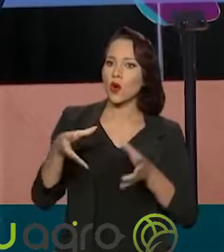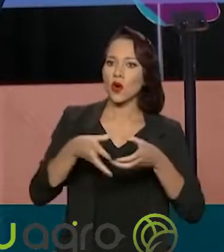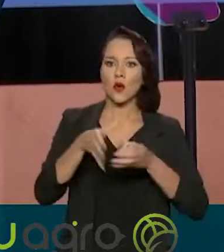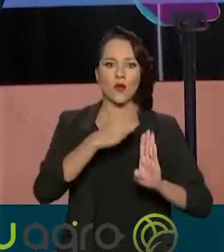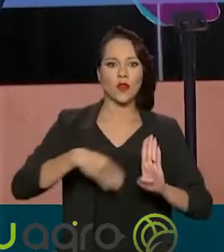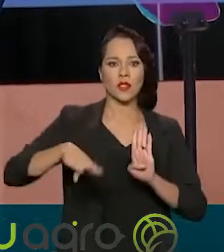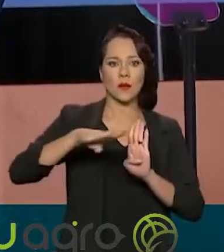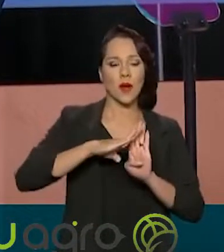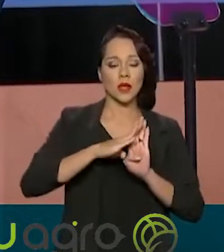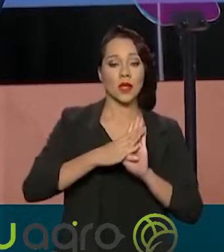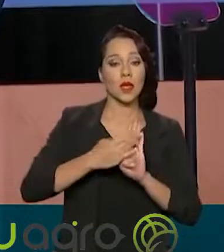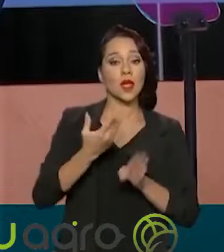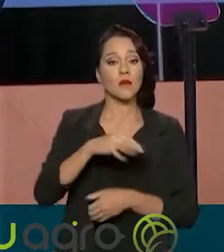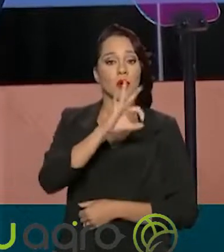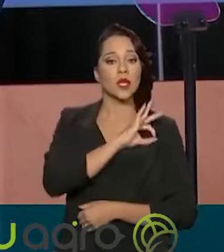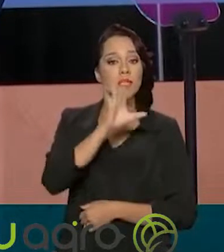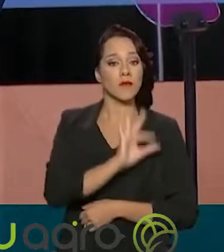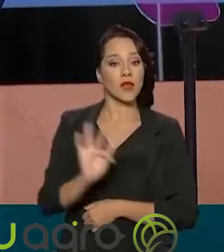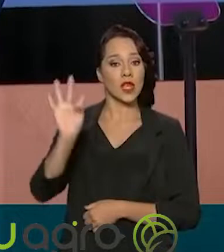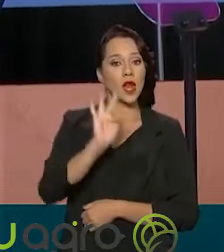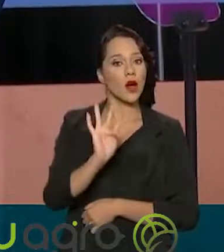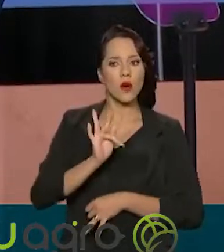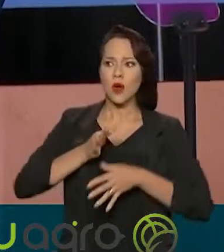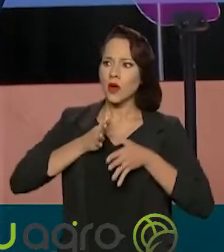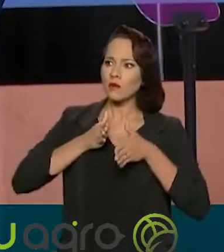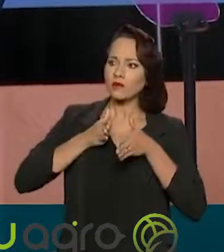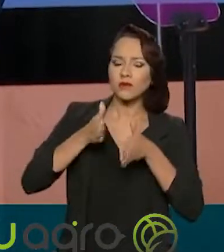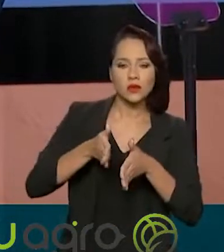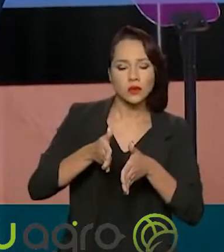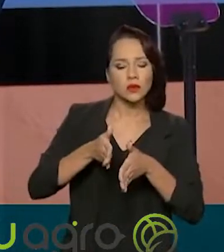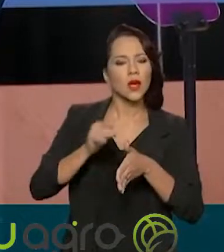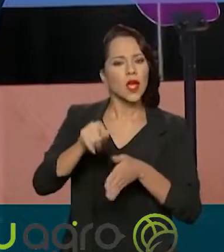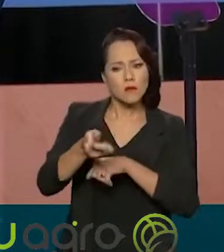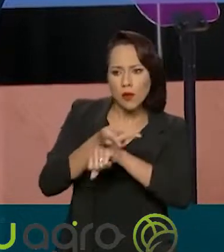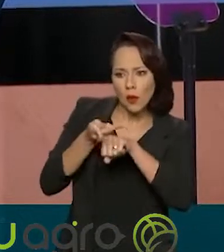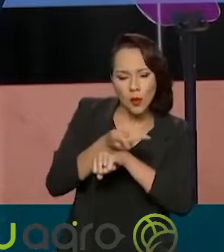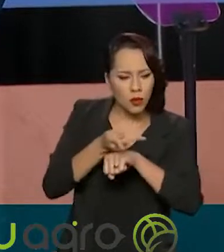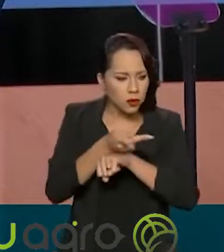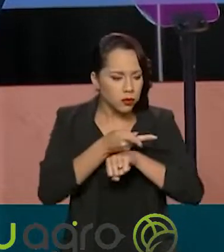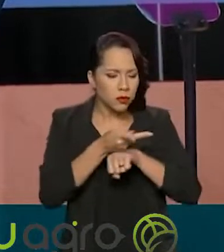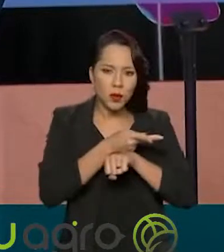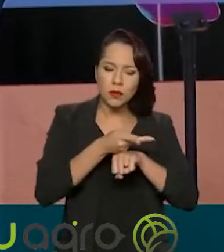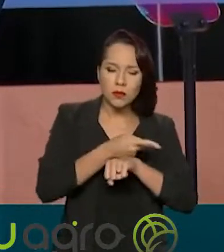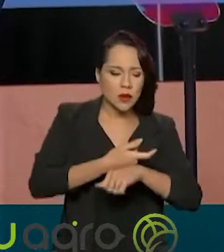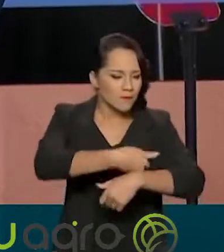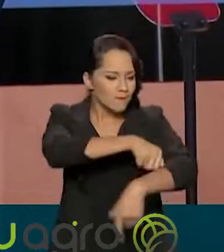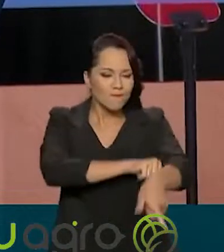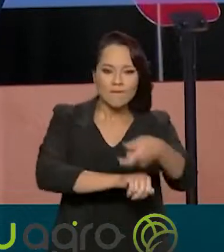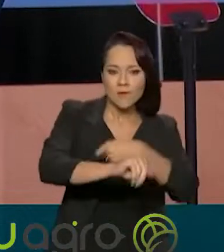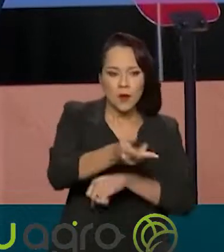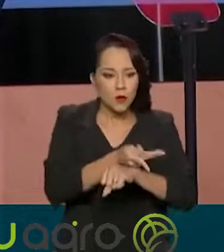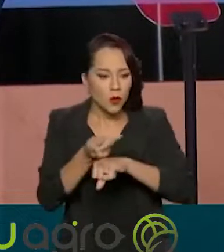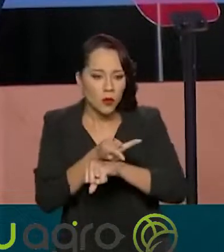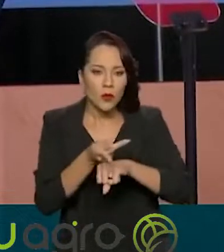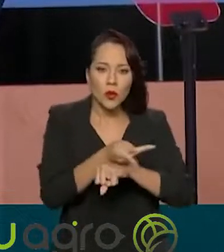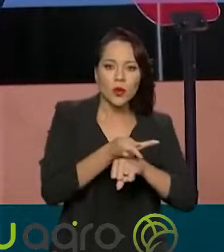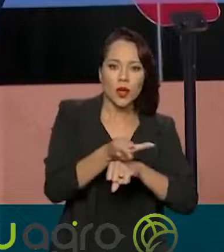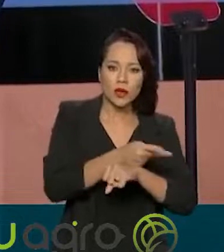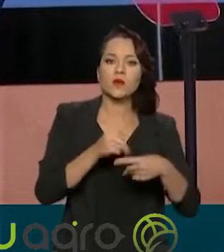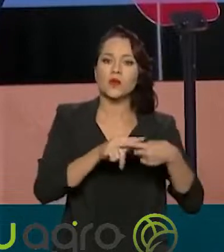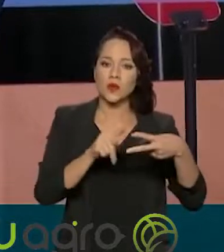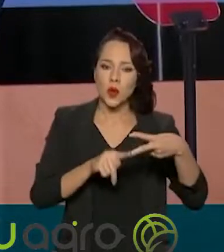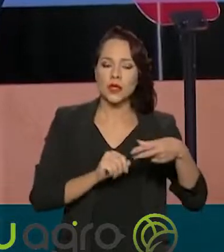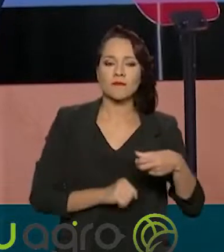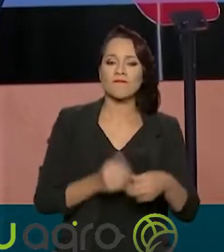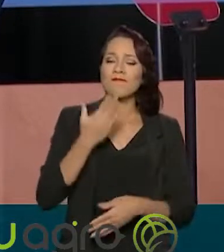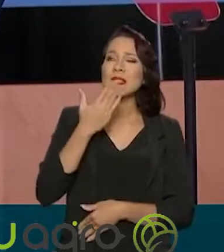Armadas e Polícia Federal têm se destacado na busca incansável da localização dessas pessoas.